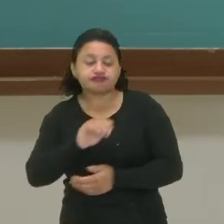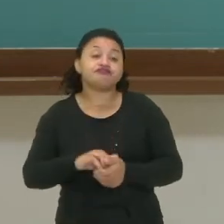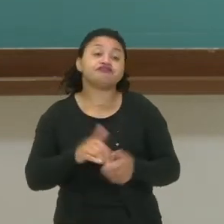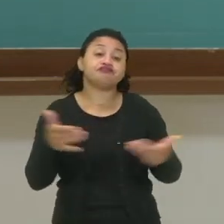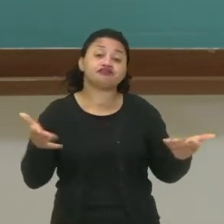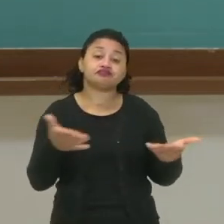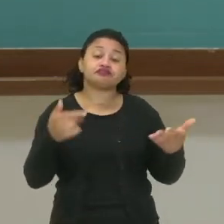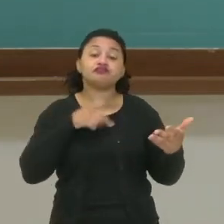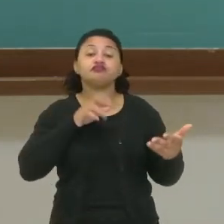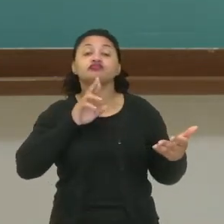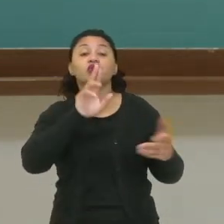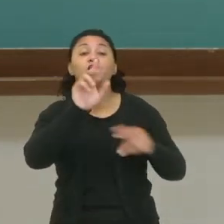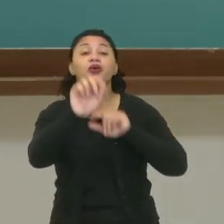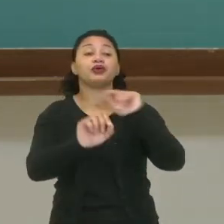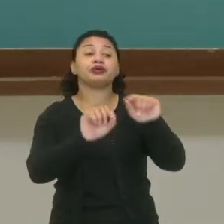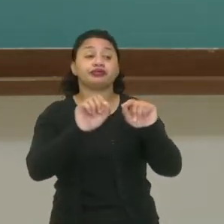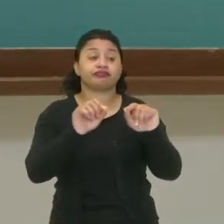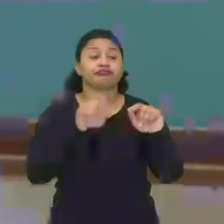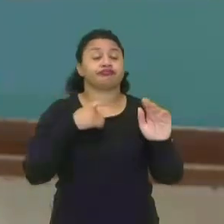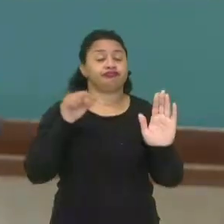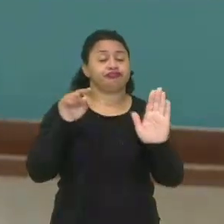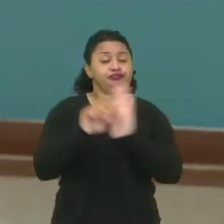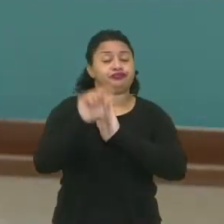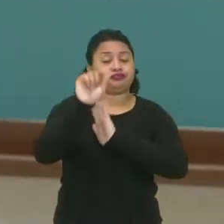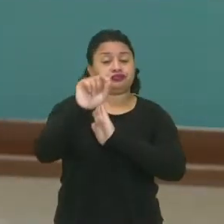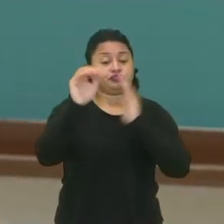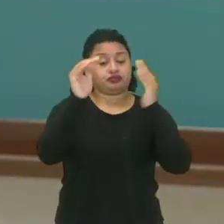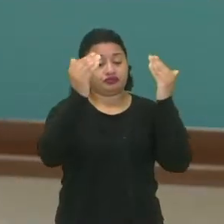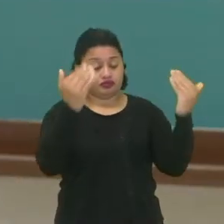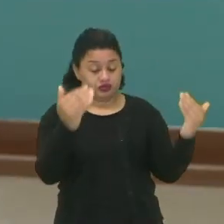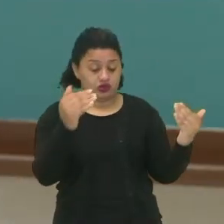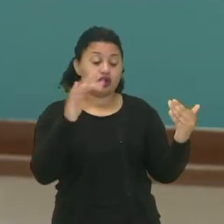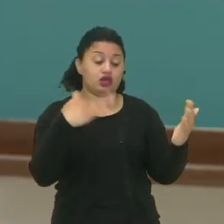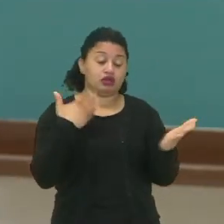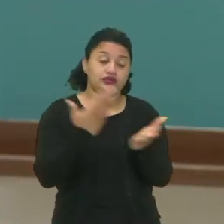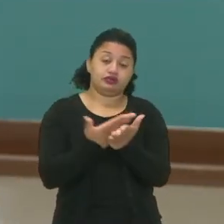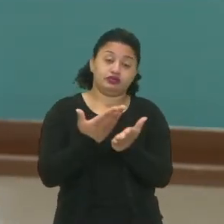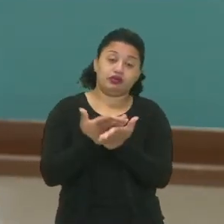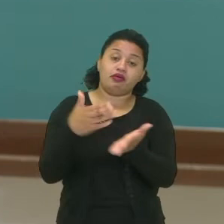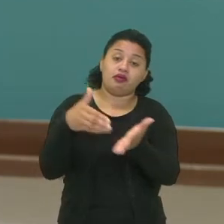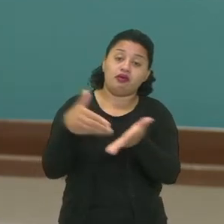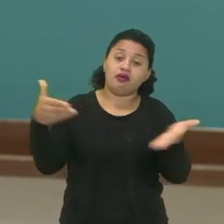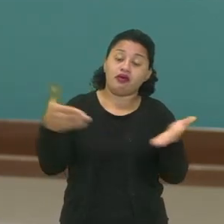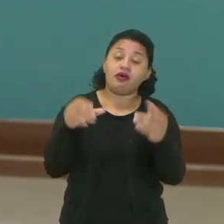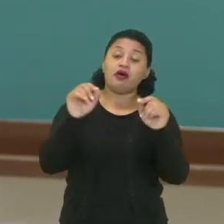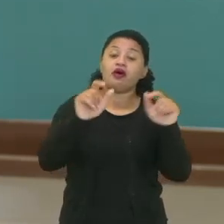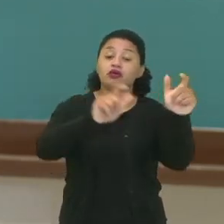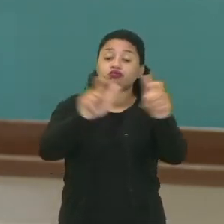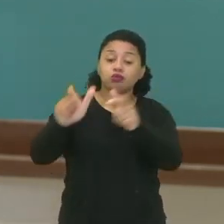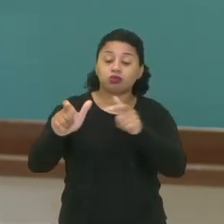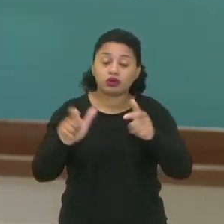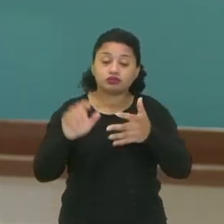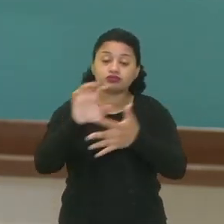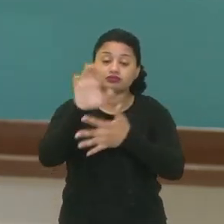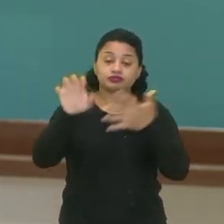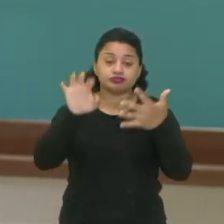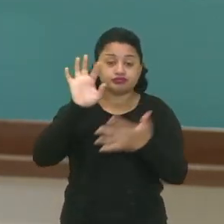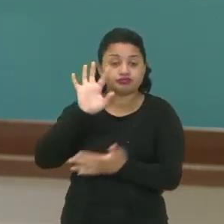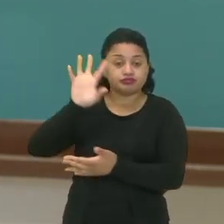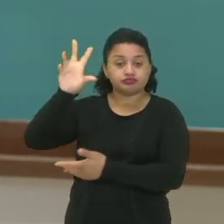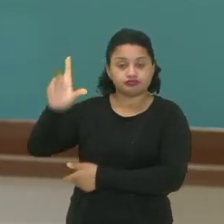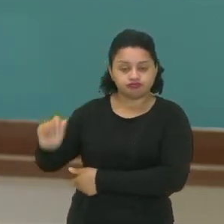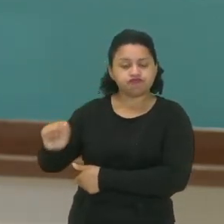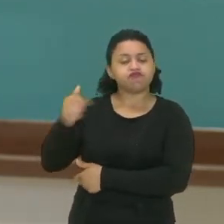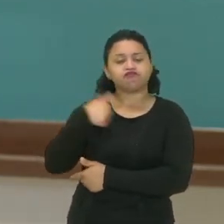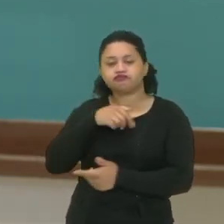sugestiva, ok? Então, nós perguntamos aí, ó, analisando o que estudamos até agora sobre a localização do continente africano, elabora